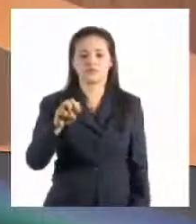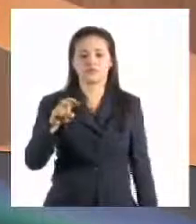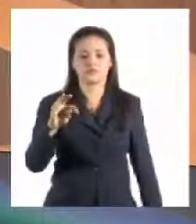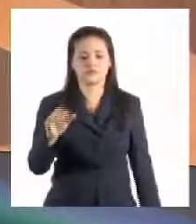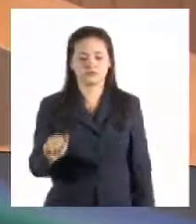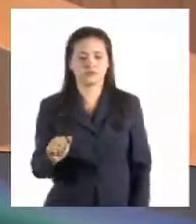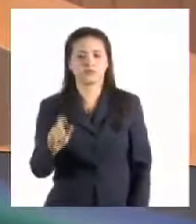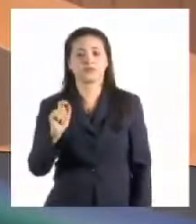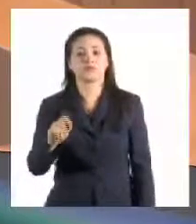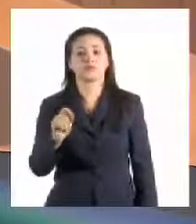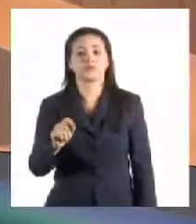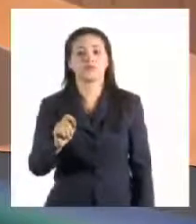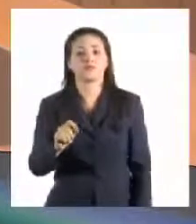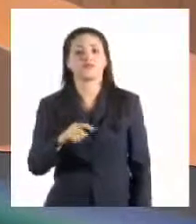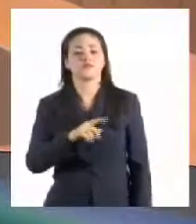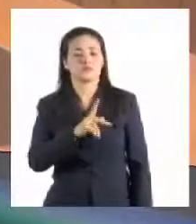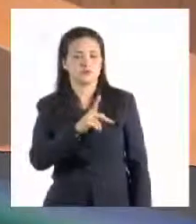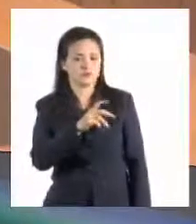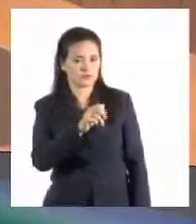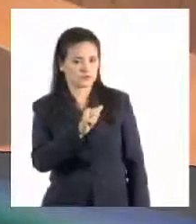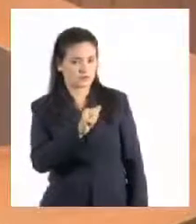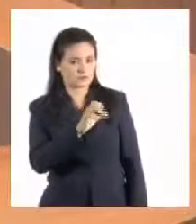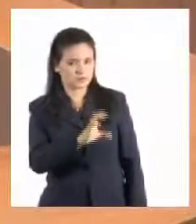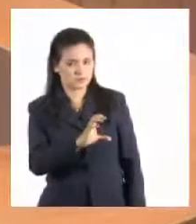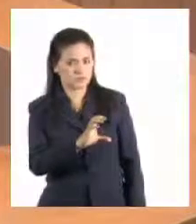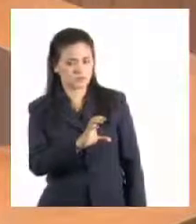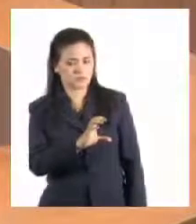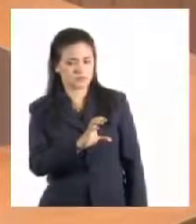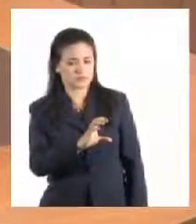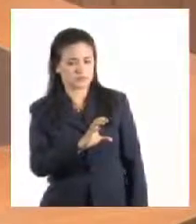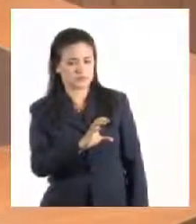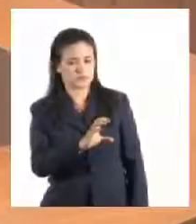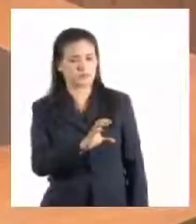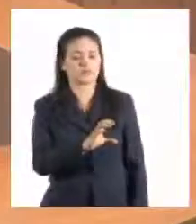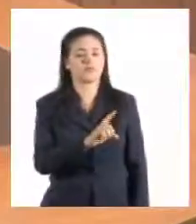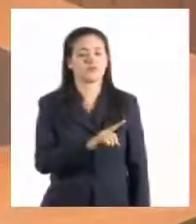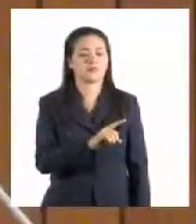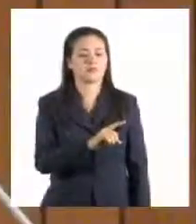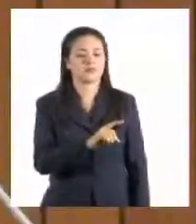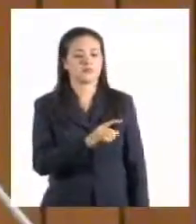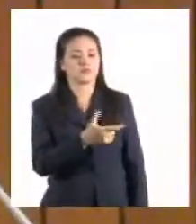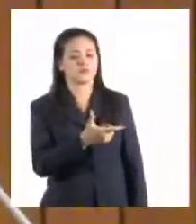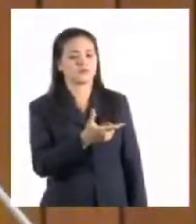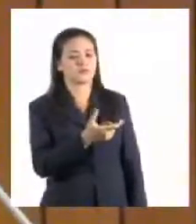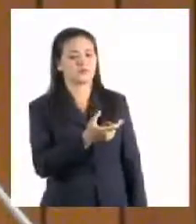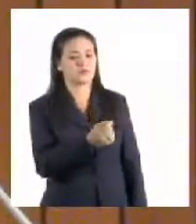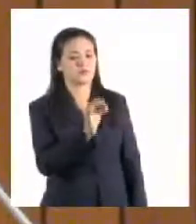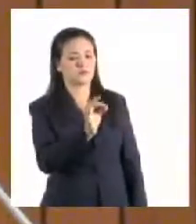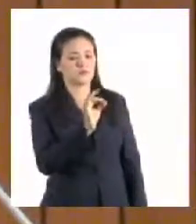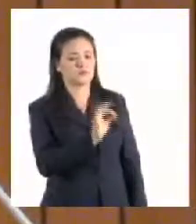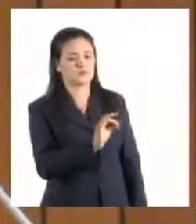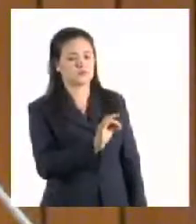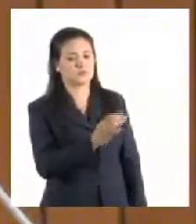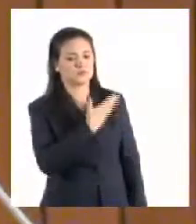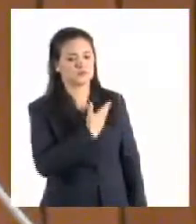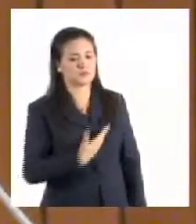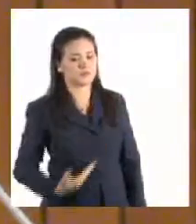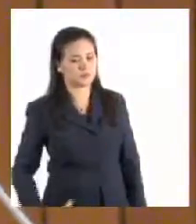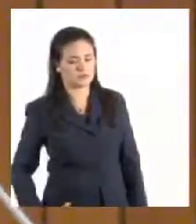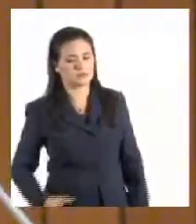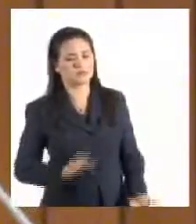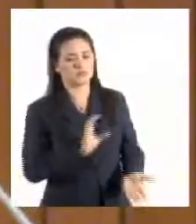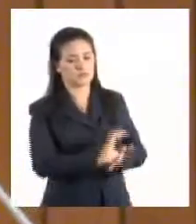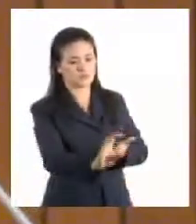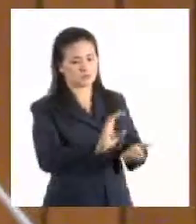a contrapartida de quase 20% do governo do Estado. Recurso esse que estava disponibilizado para o governo